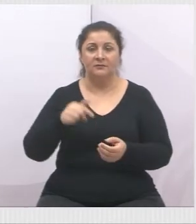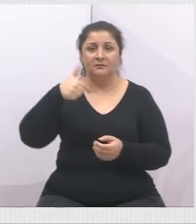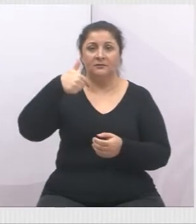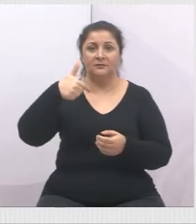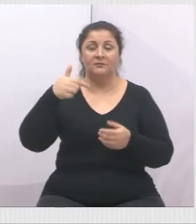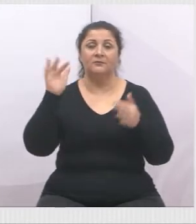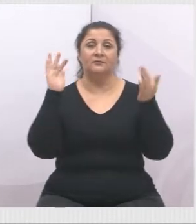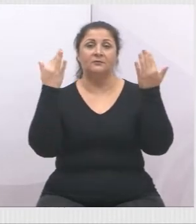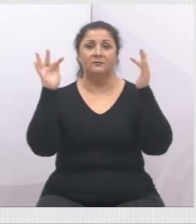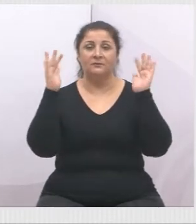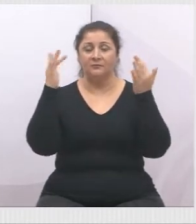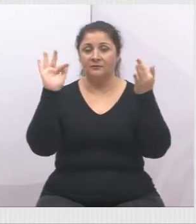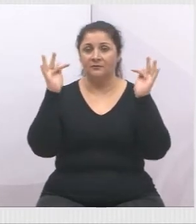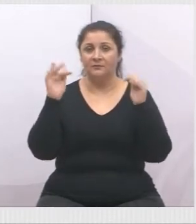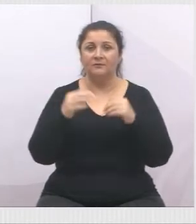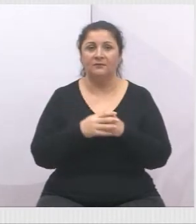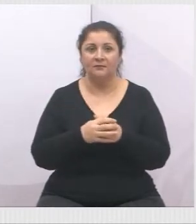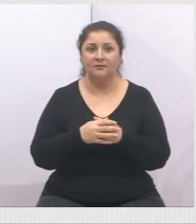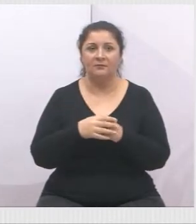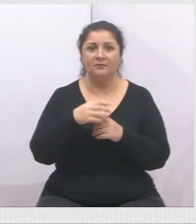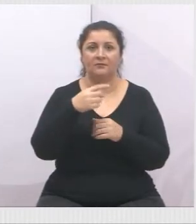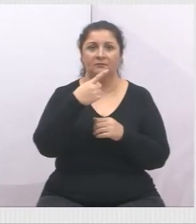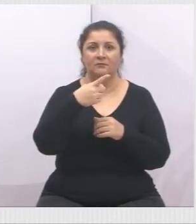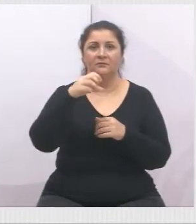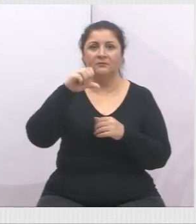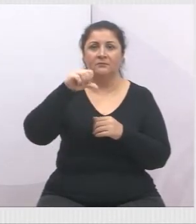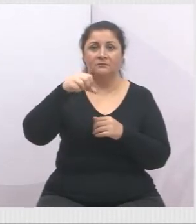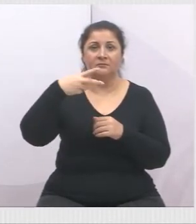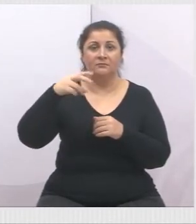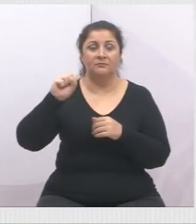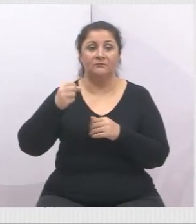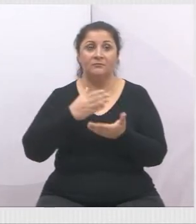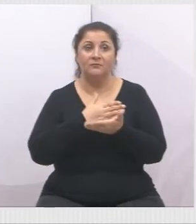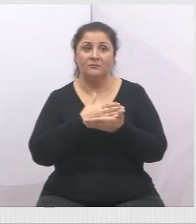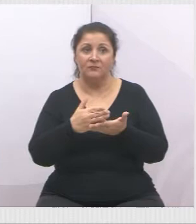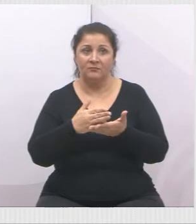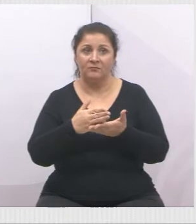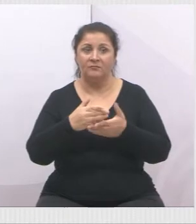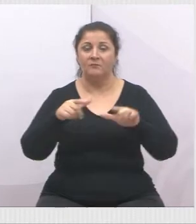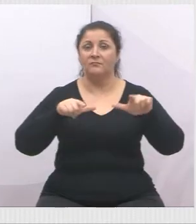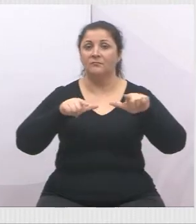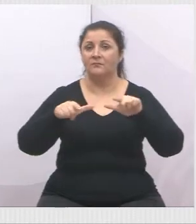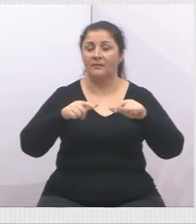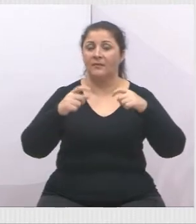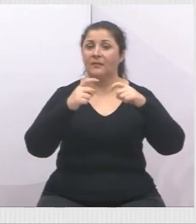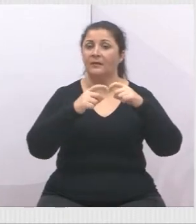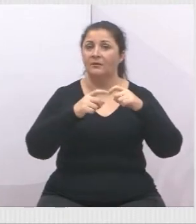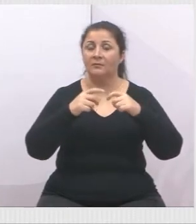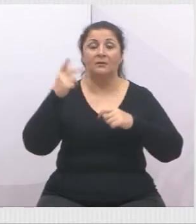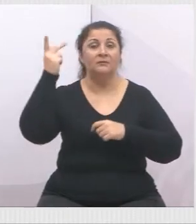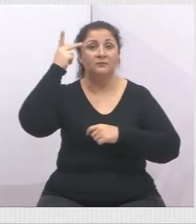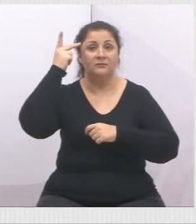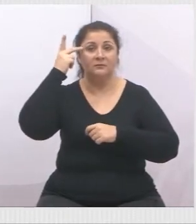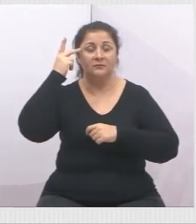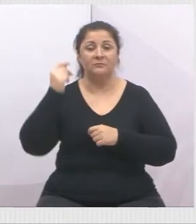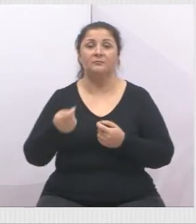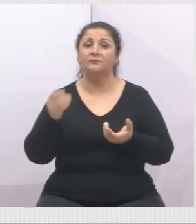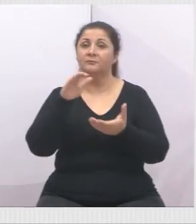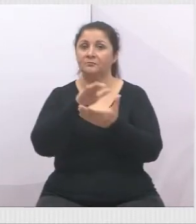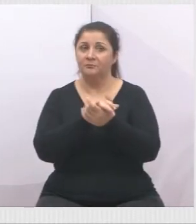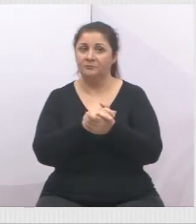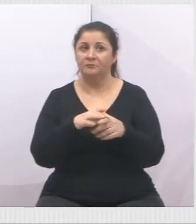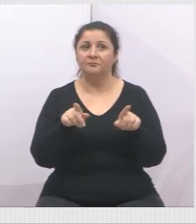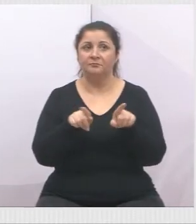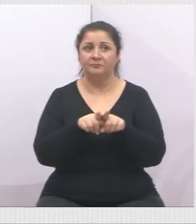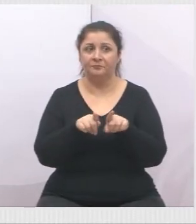de 1928. Iniciou a sua carreira de médico em São Paulo, cidade em que também se casou com a senhora Xênia